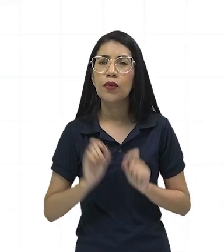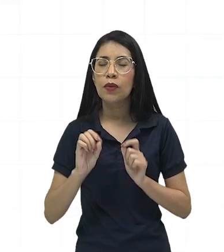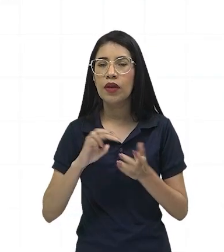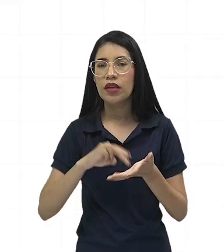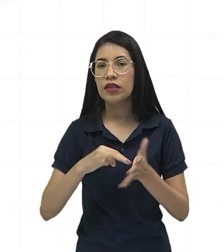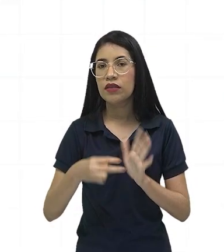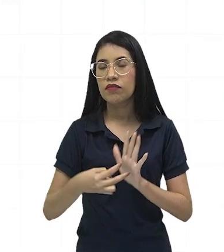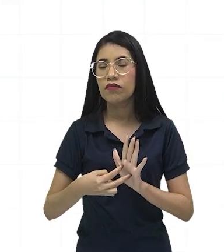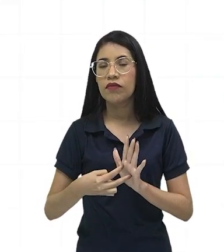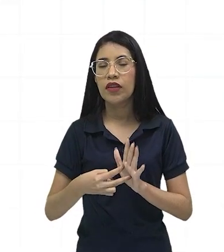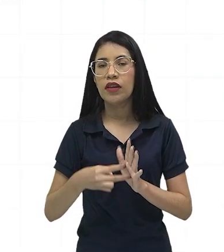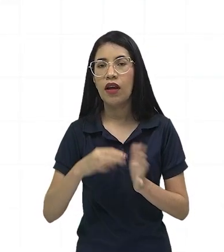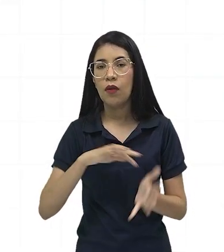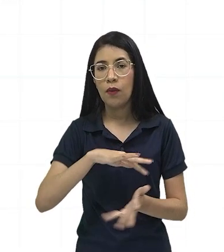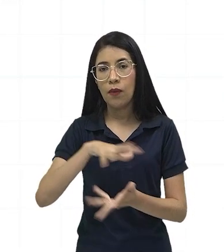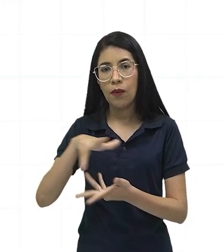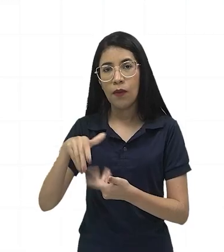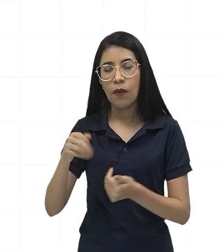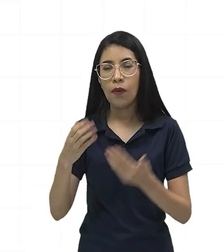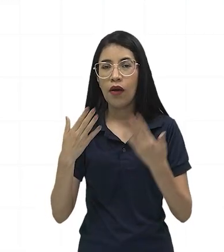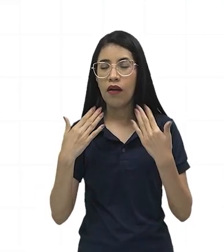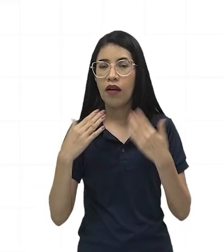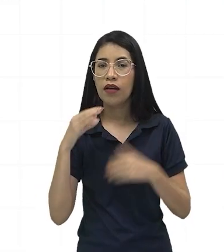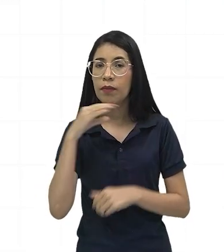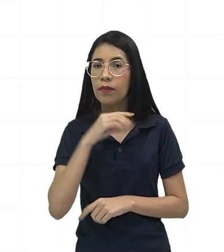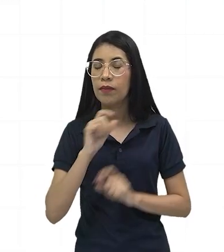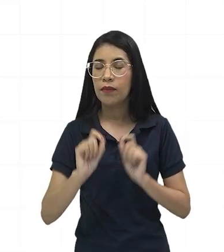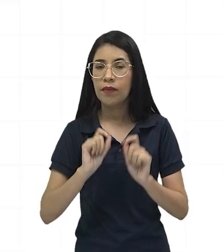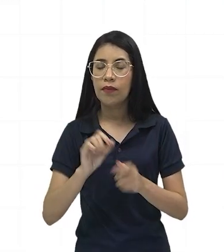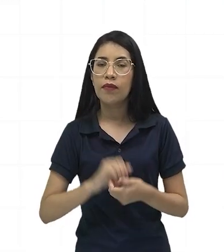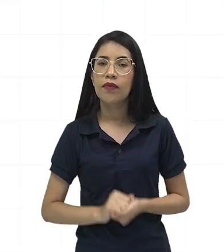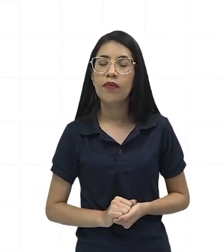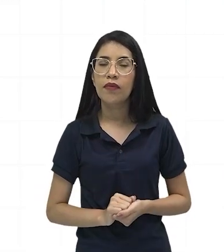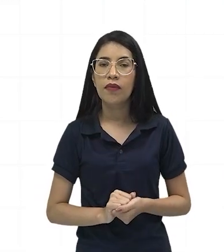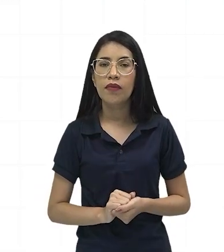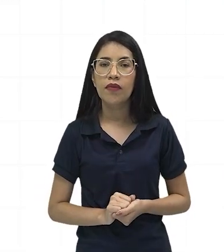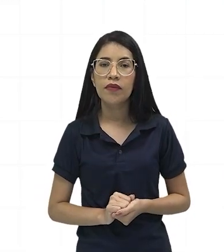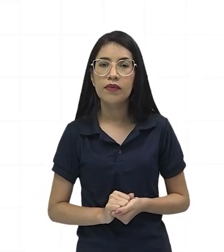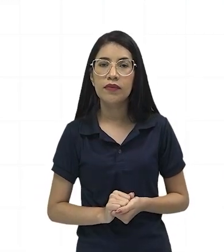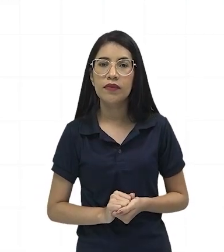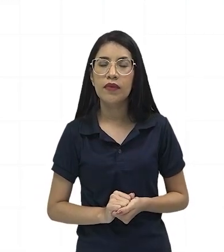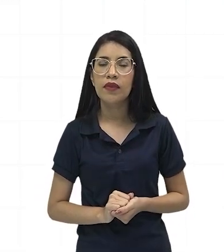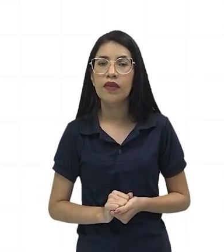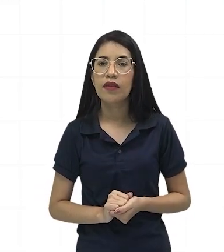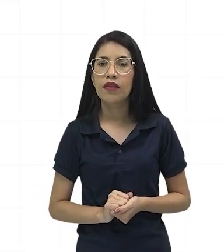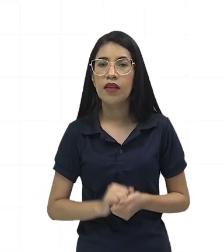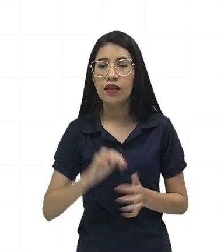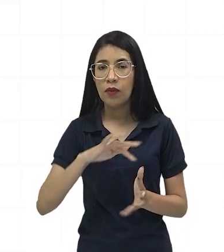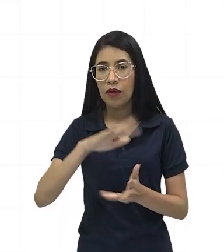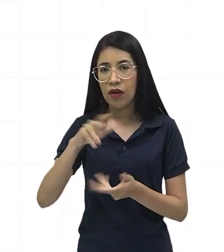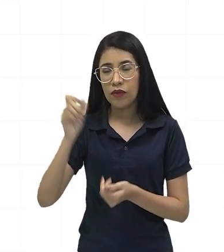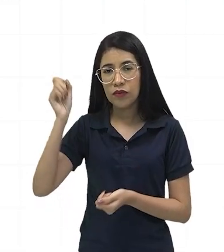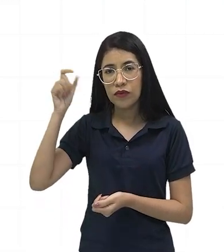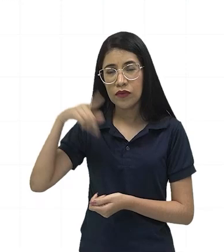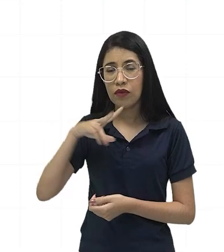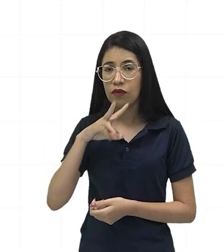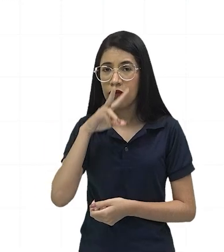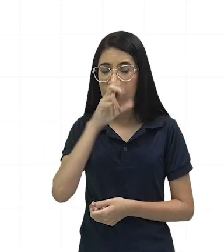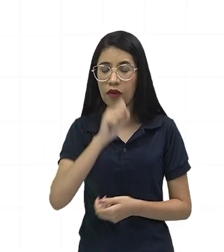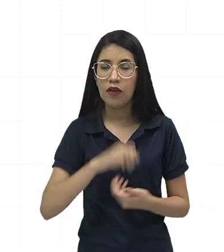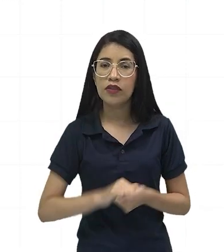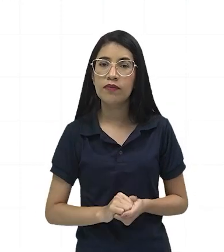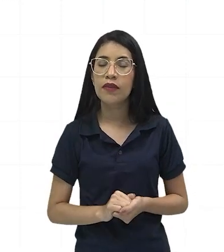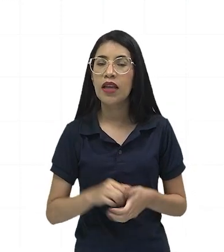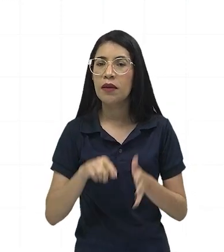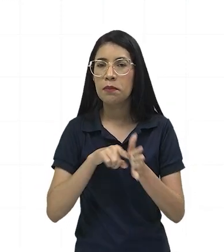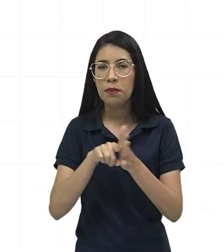aquecimento global? Então, o aquecimento global é a intensificação do efeito estufa.